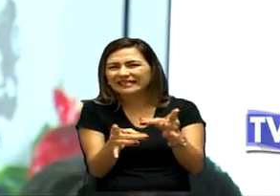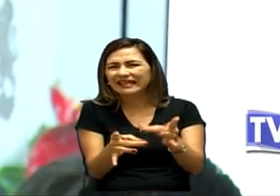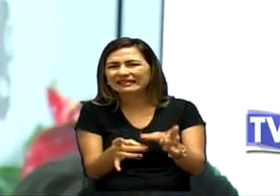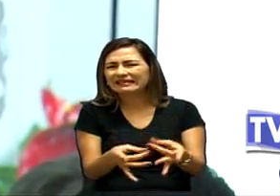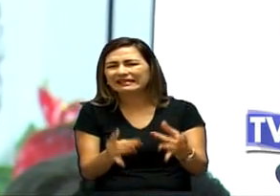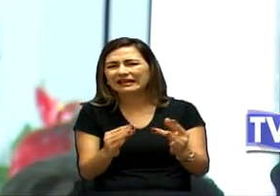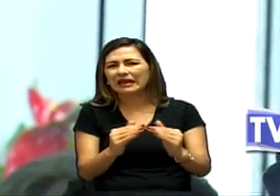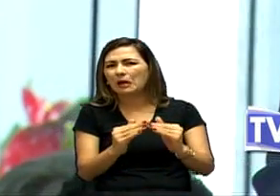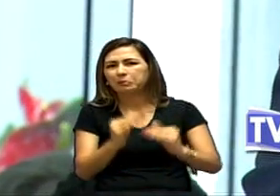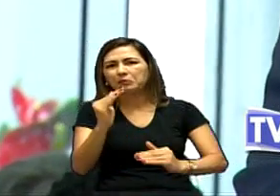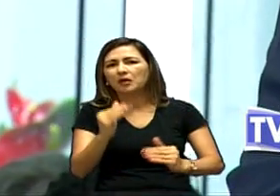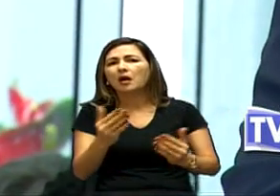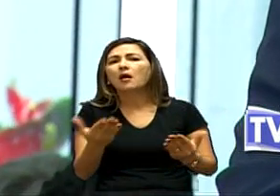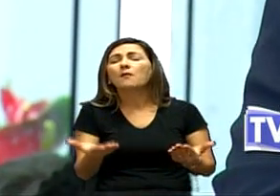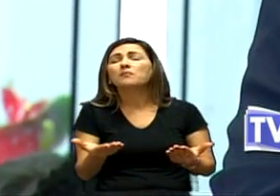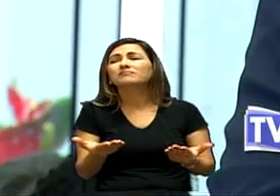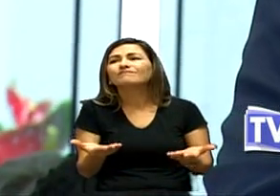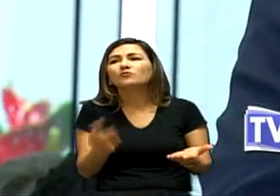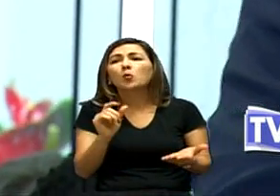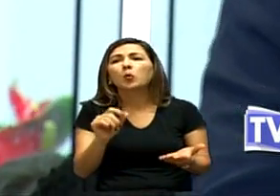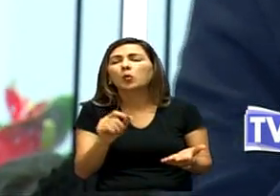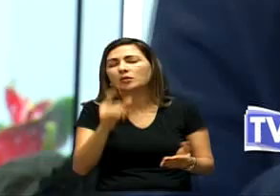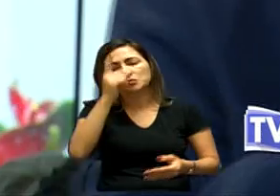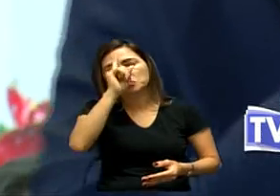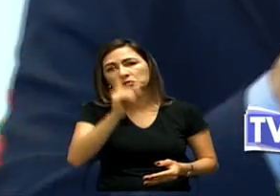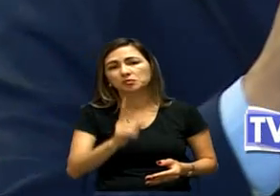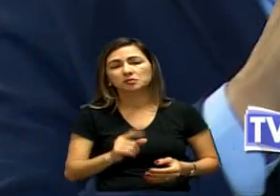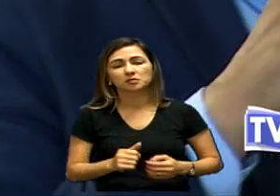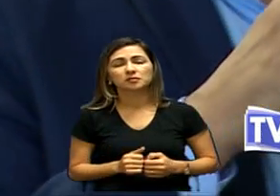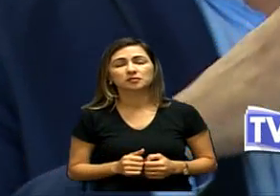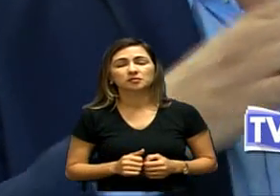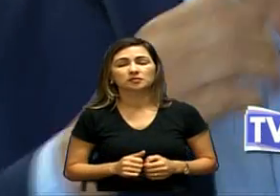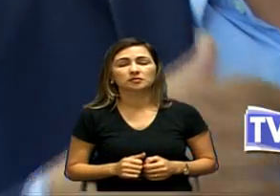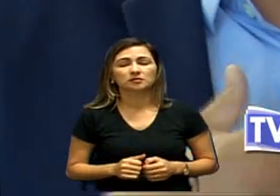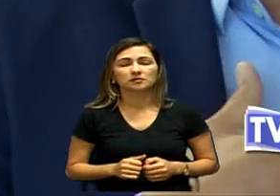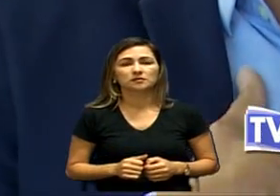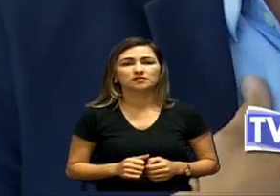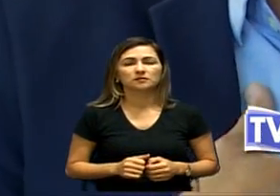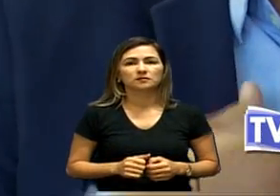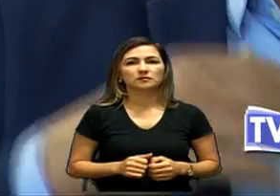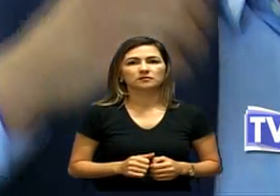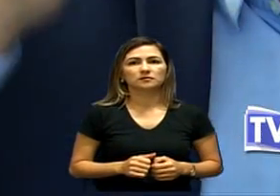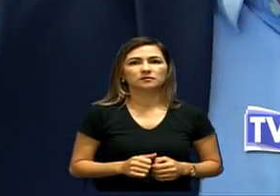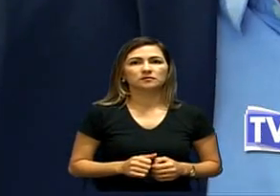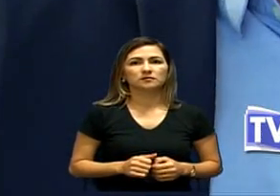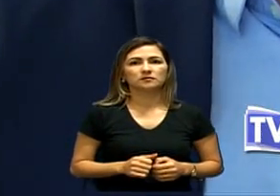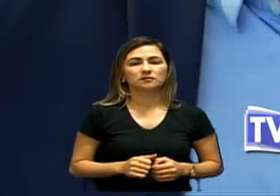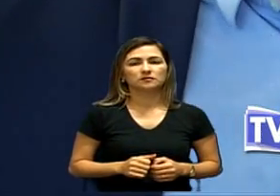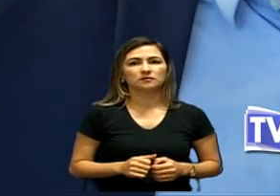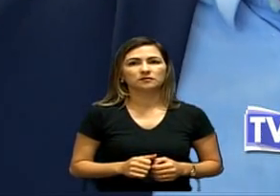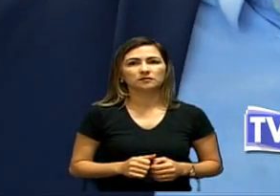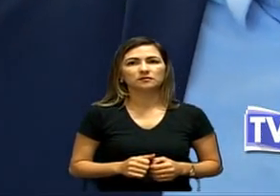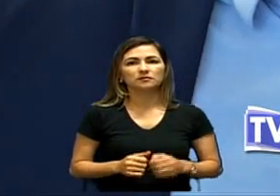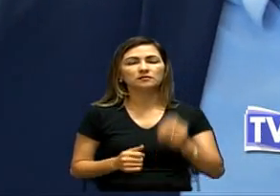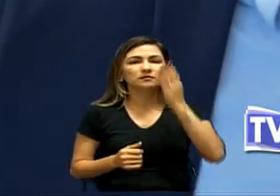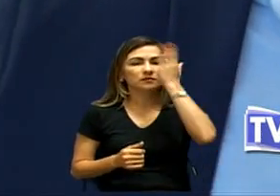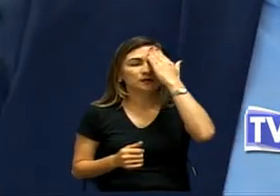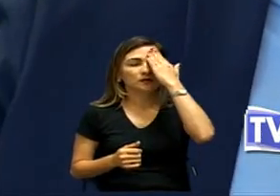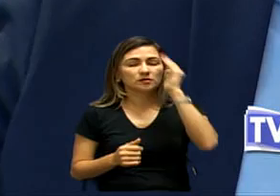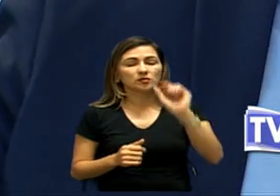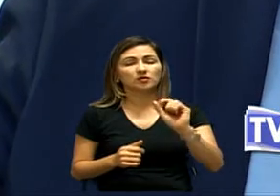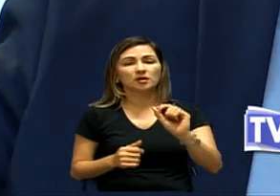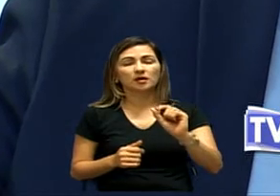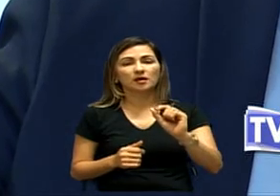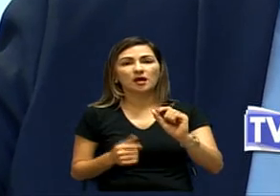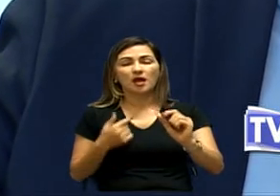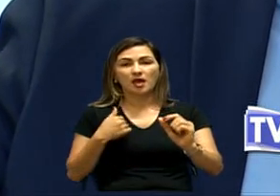nós tínhamos todo esse monitoramento das escolas. Agora, pelo que eu sei, quando eu saí, já tinha um processo